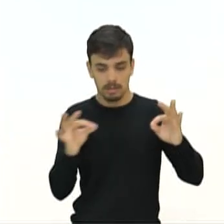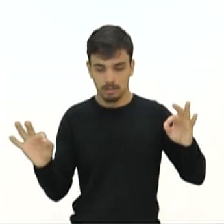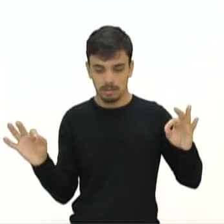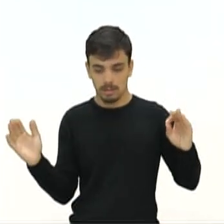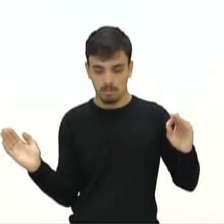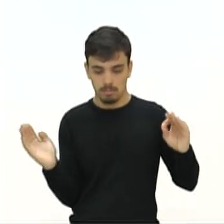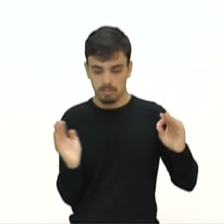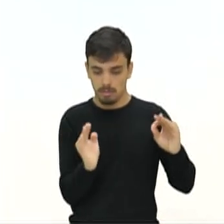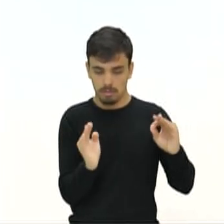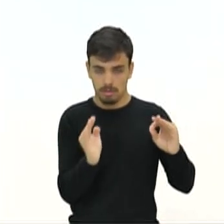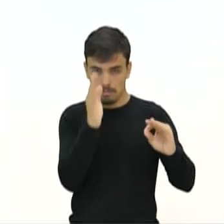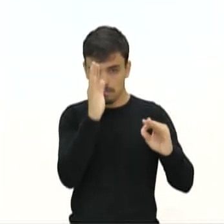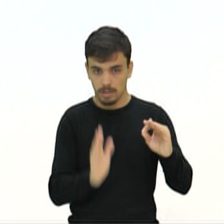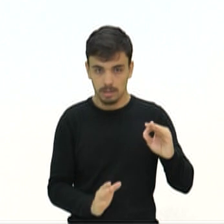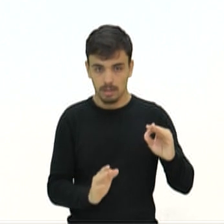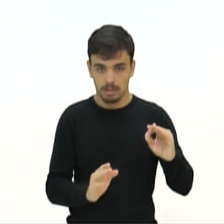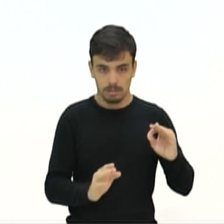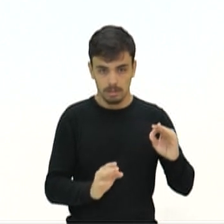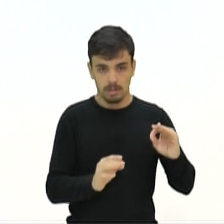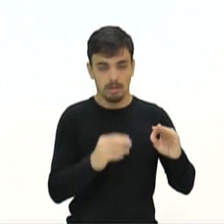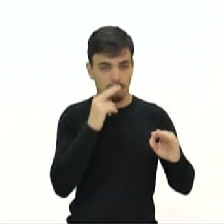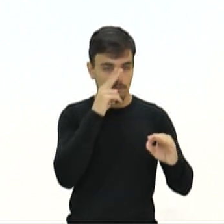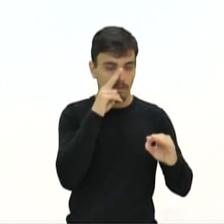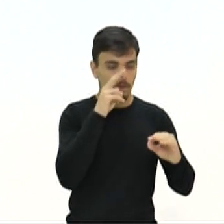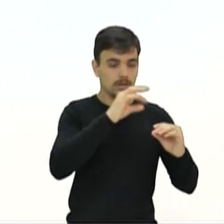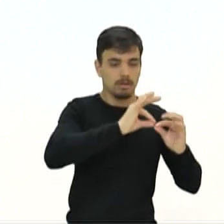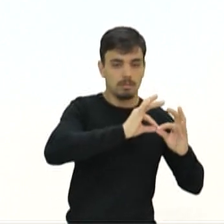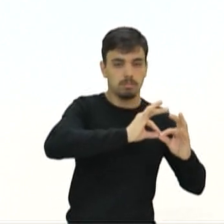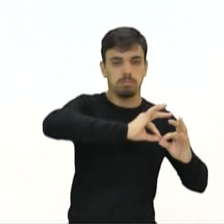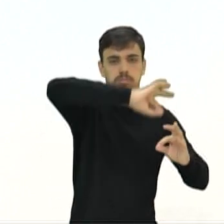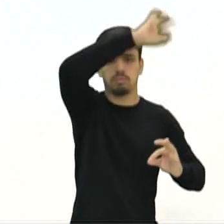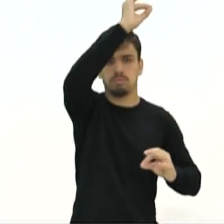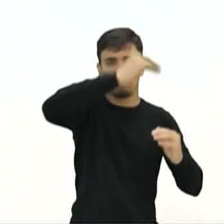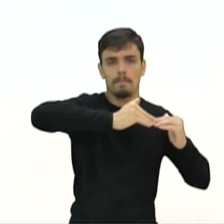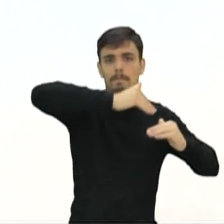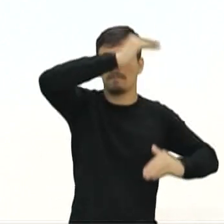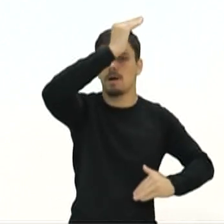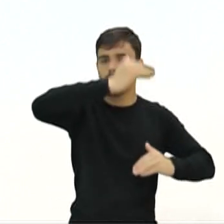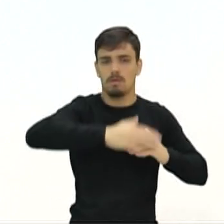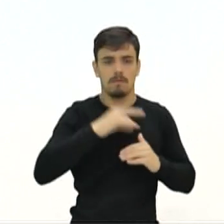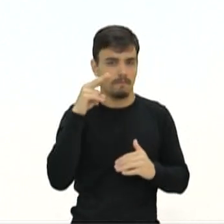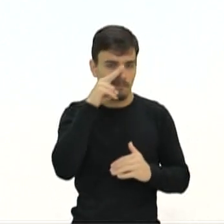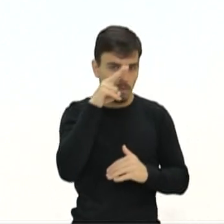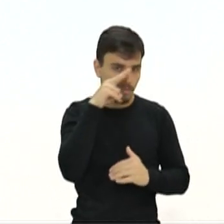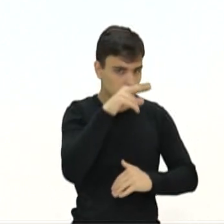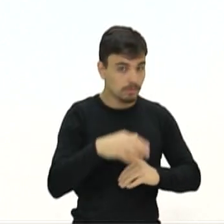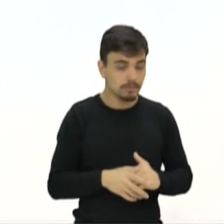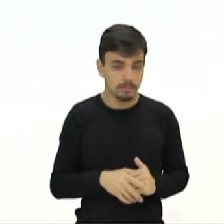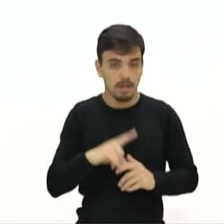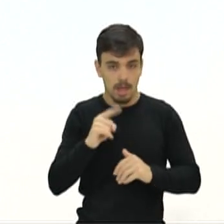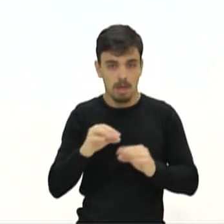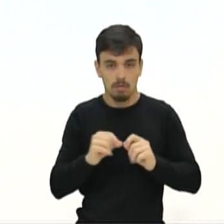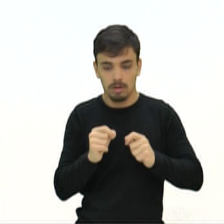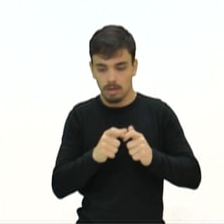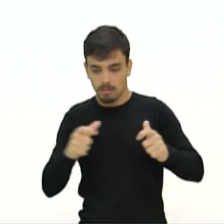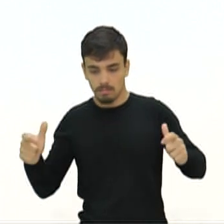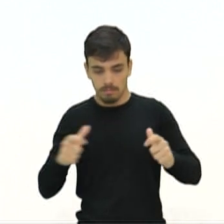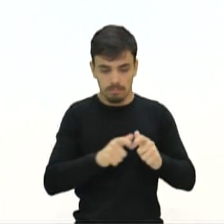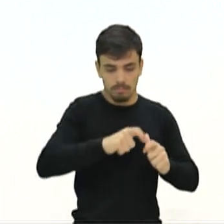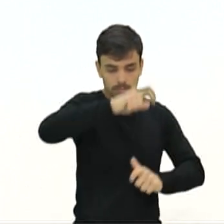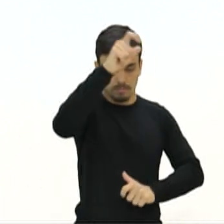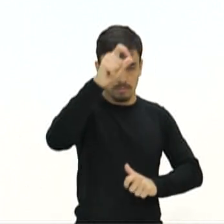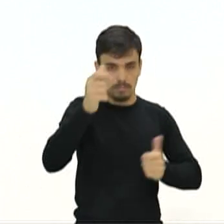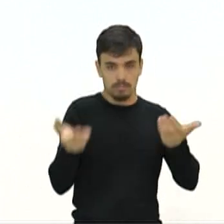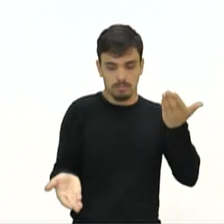a distância pela metade, a força aumenta 4 vezes. São grandezas inversamente proporcionais.